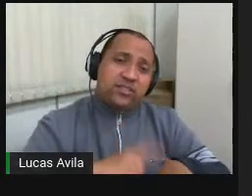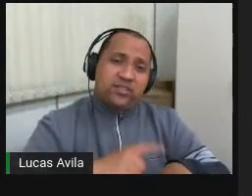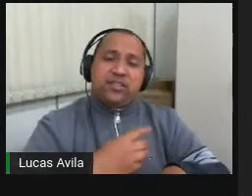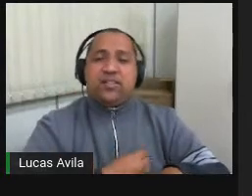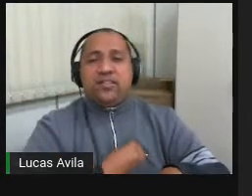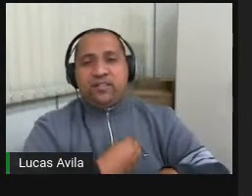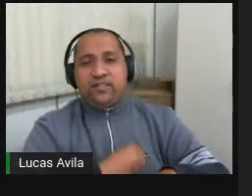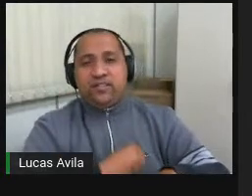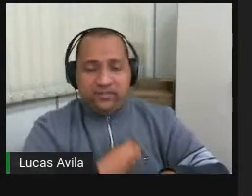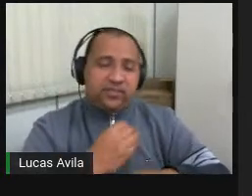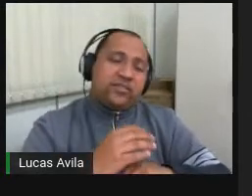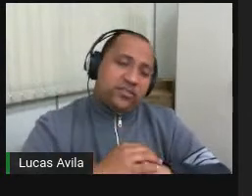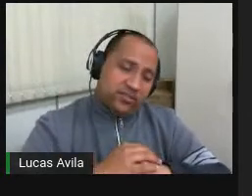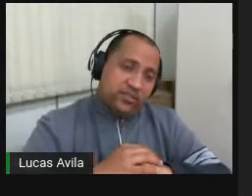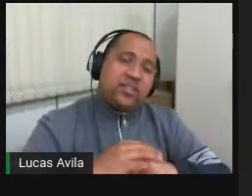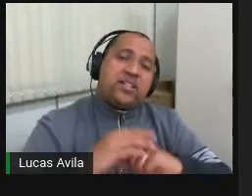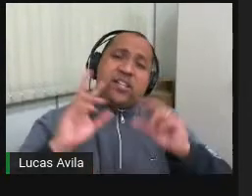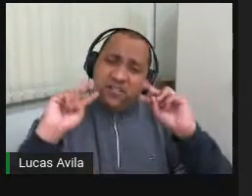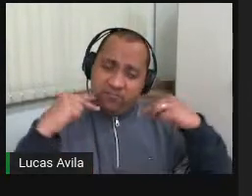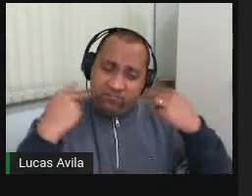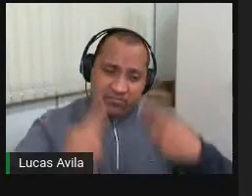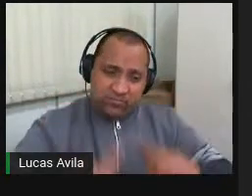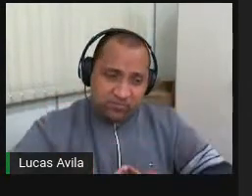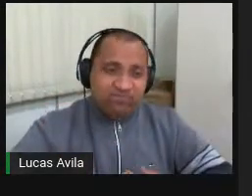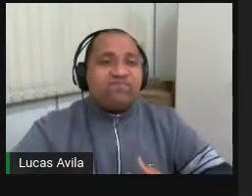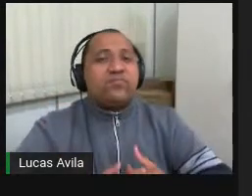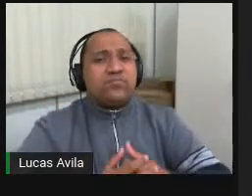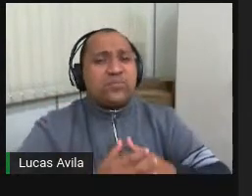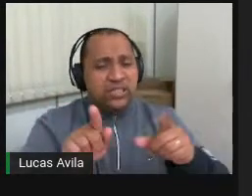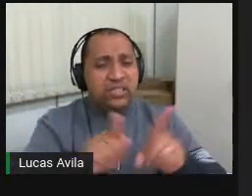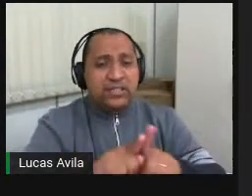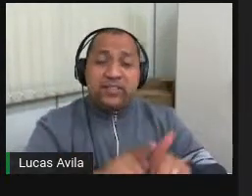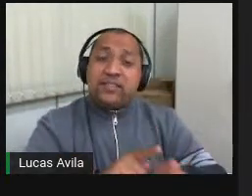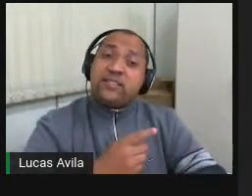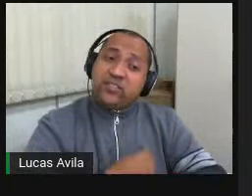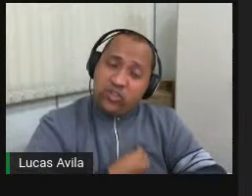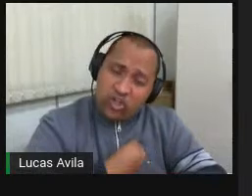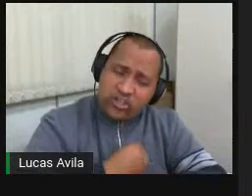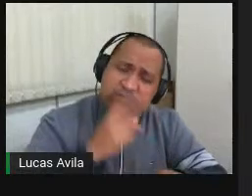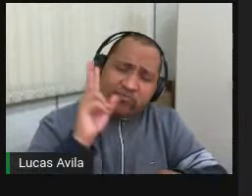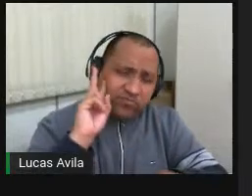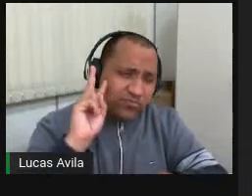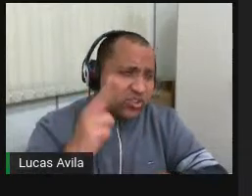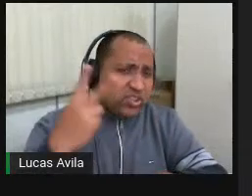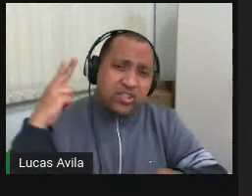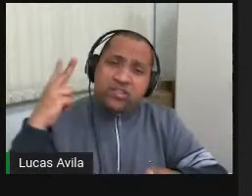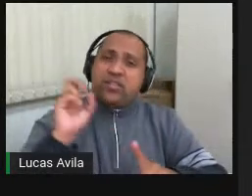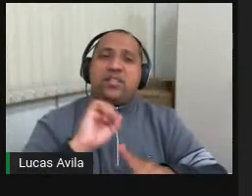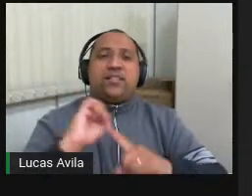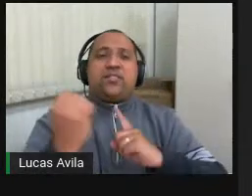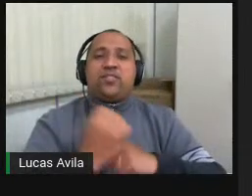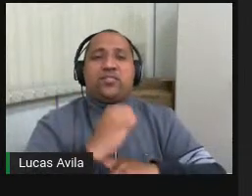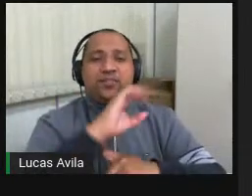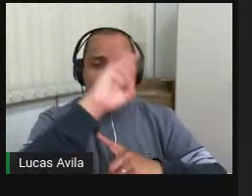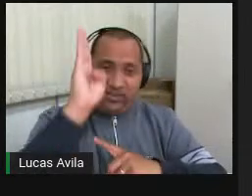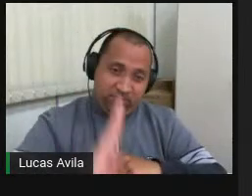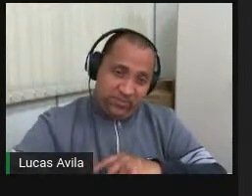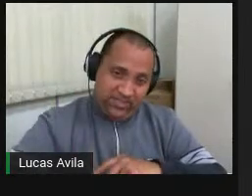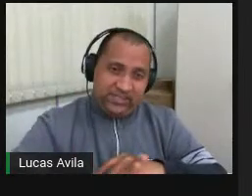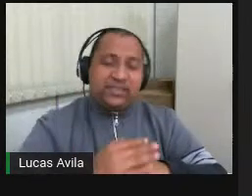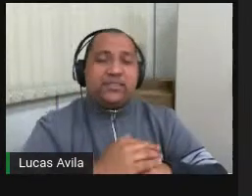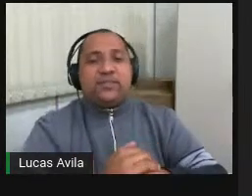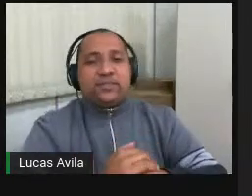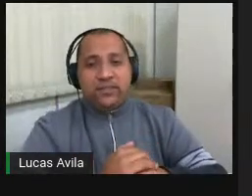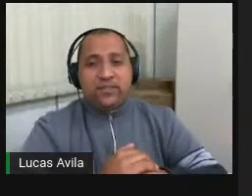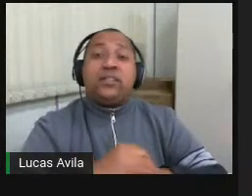vida humana e da vida e da história da sociedade brasileira. E